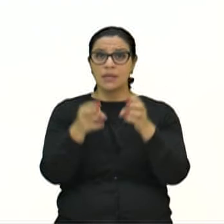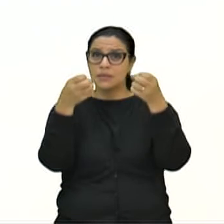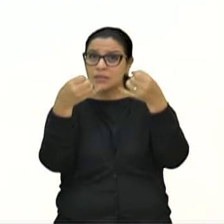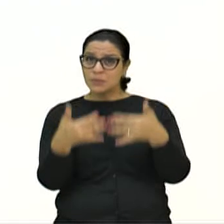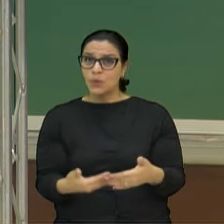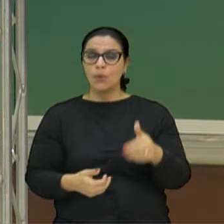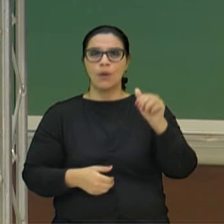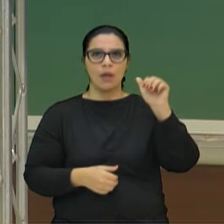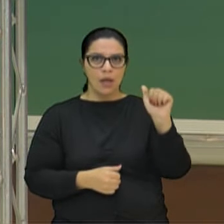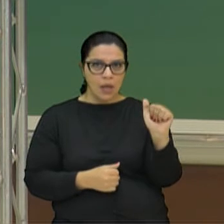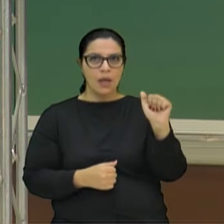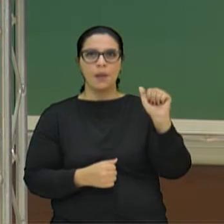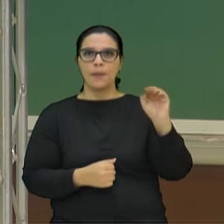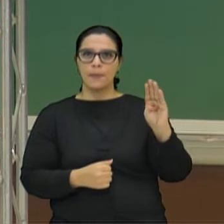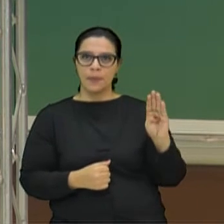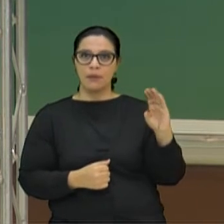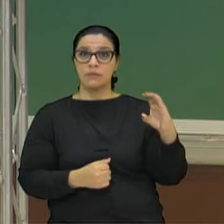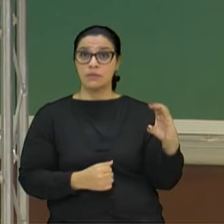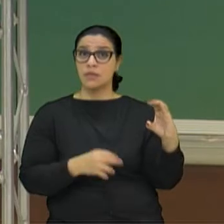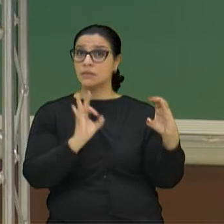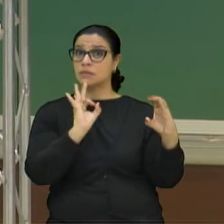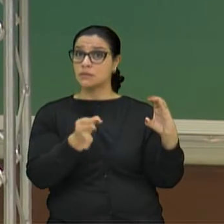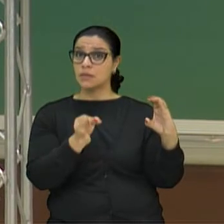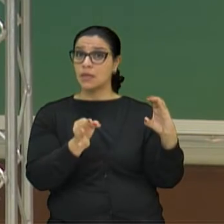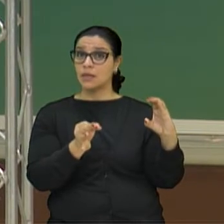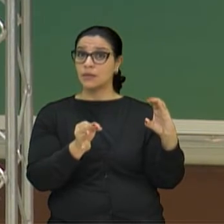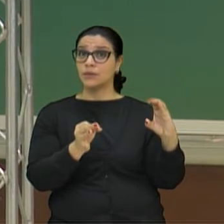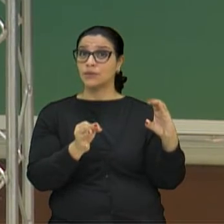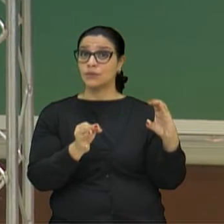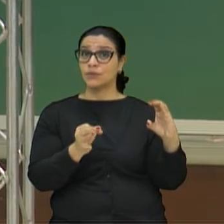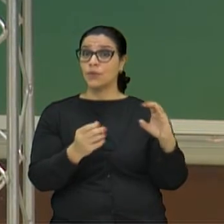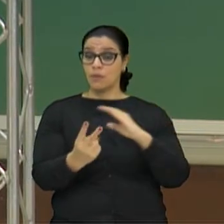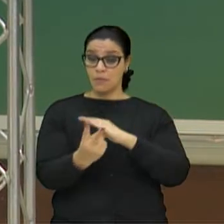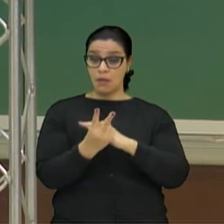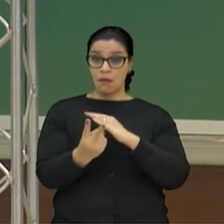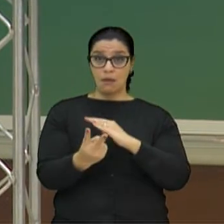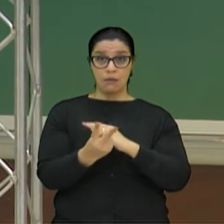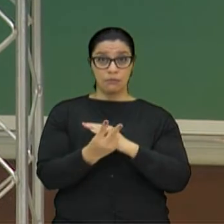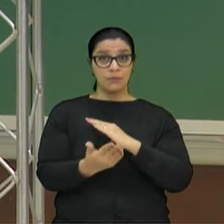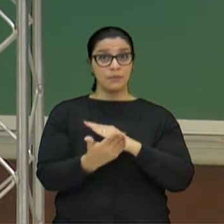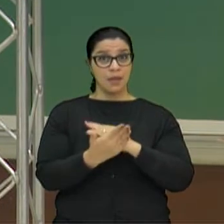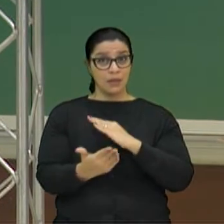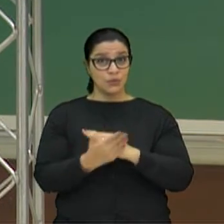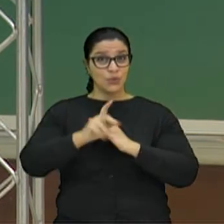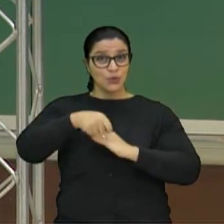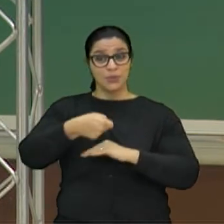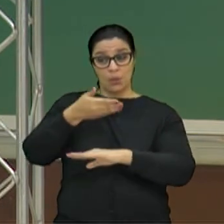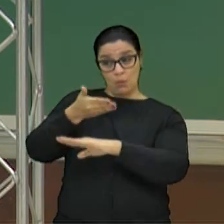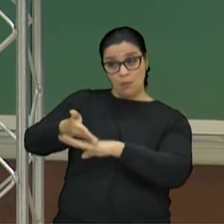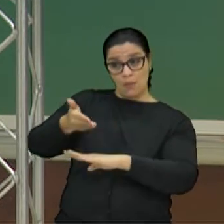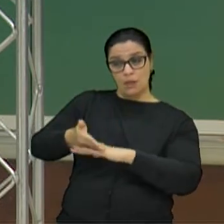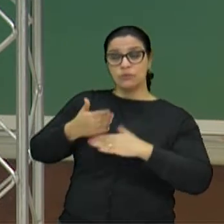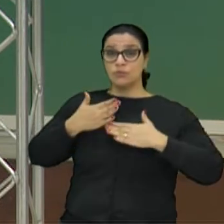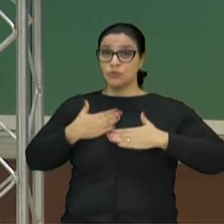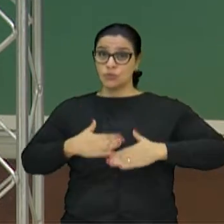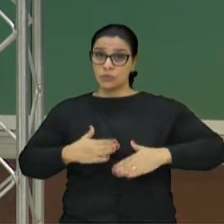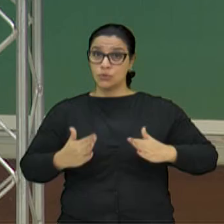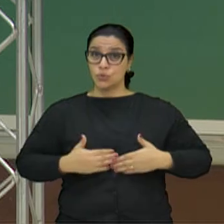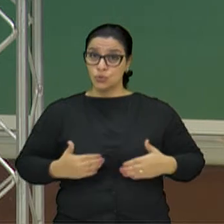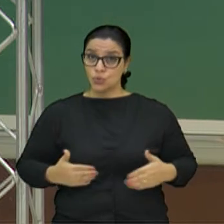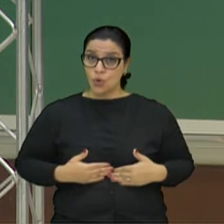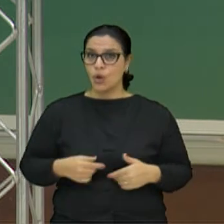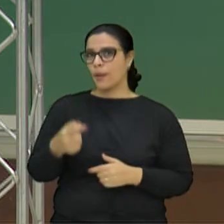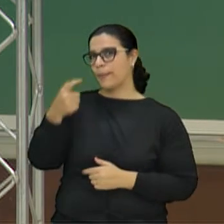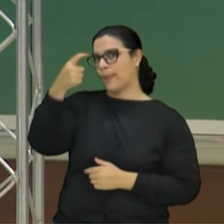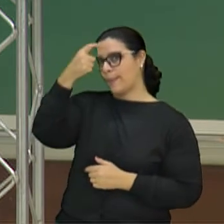descrito aqui acima diz respeito aos benefícios da meditação. Então, descanso físico, mental,